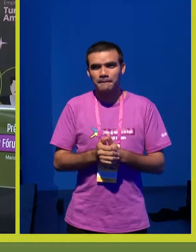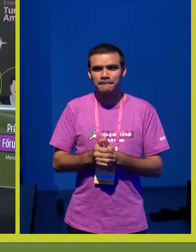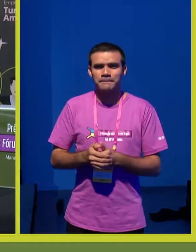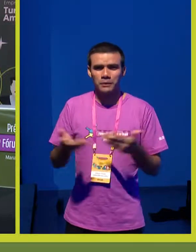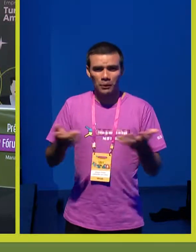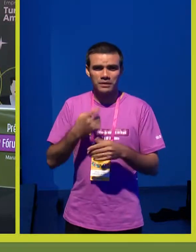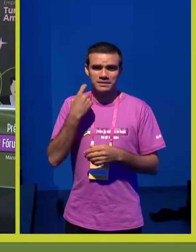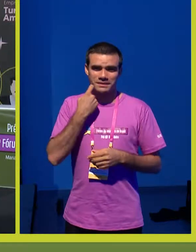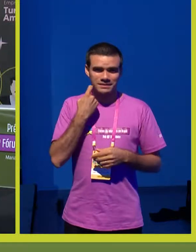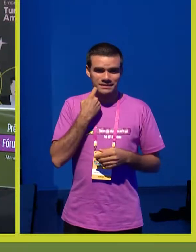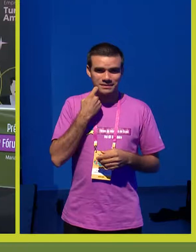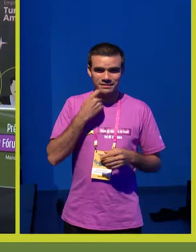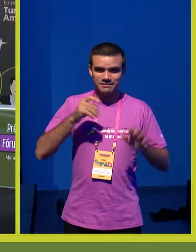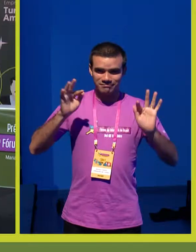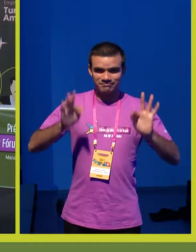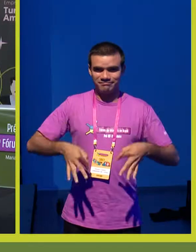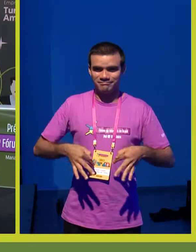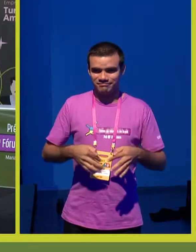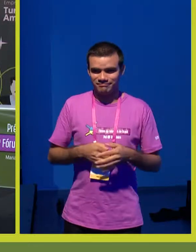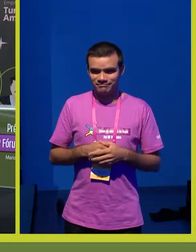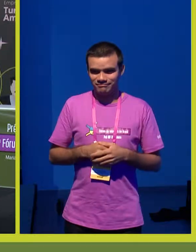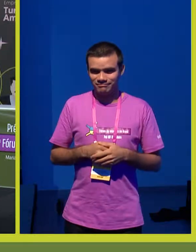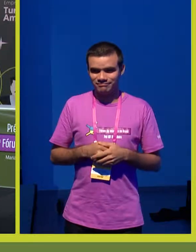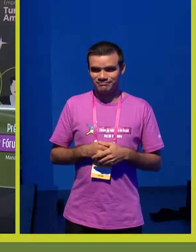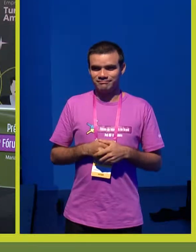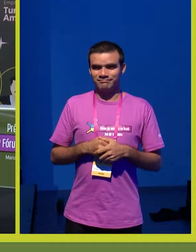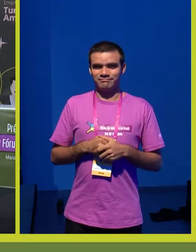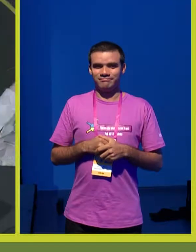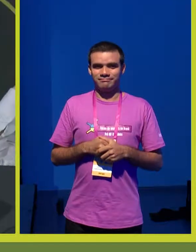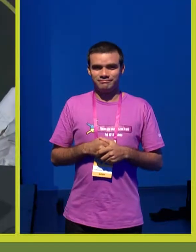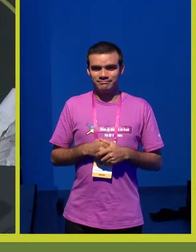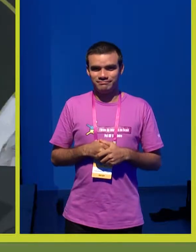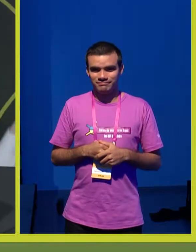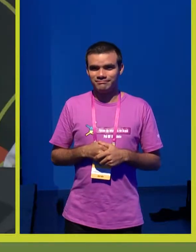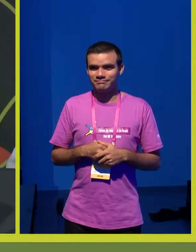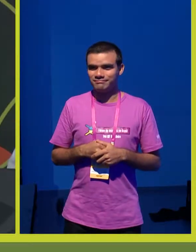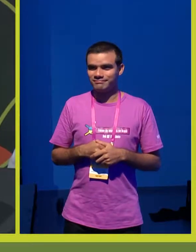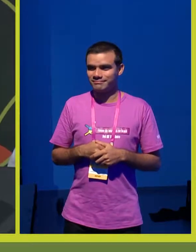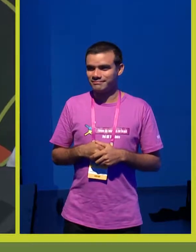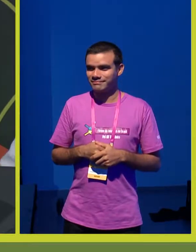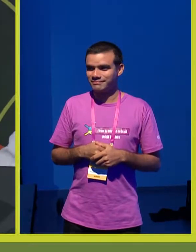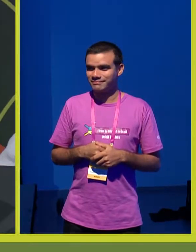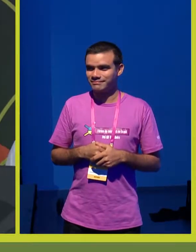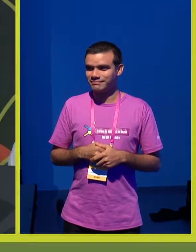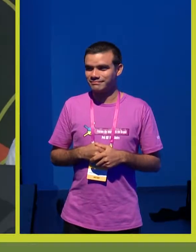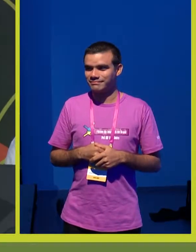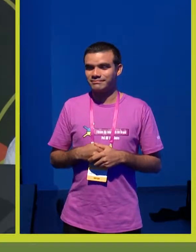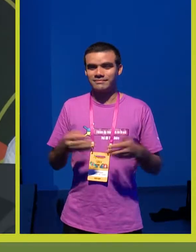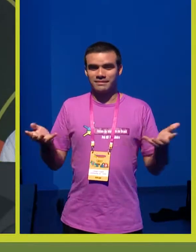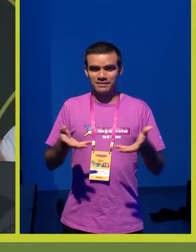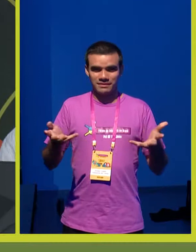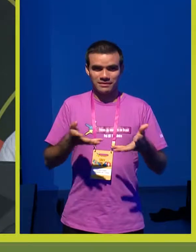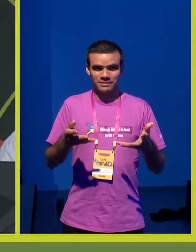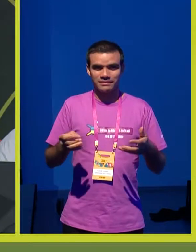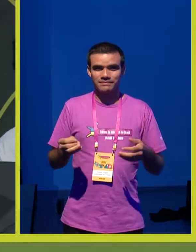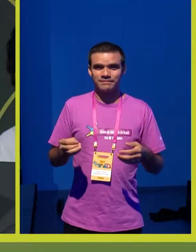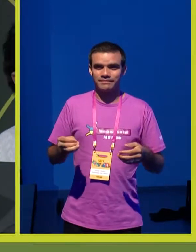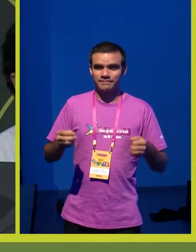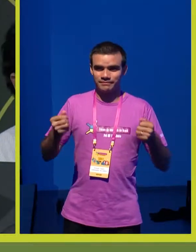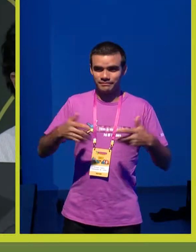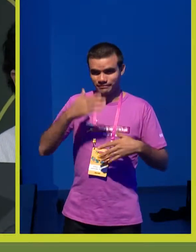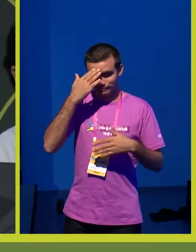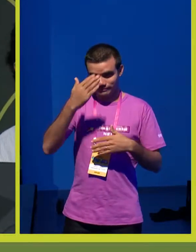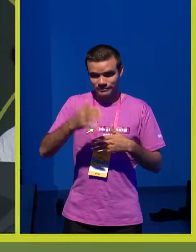sexta-feira o último painel do evento fica complicado então agora está funcionando bom